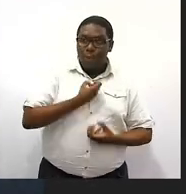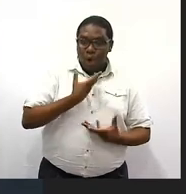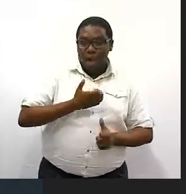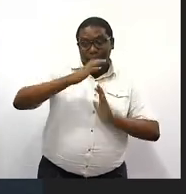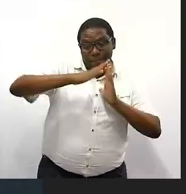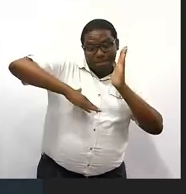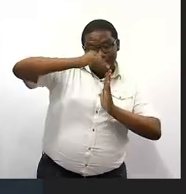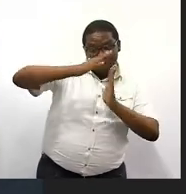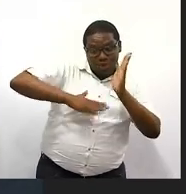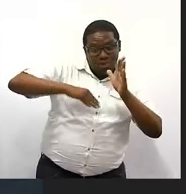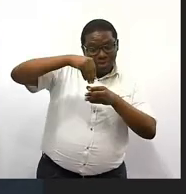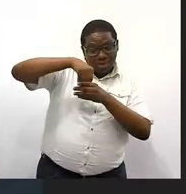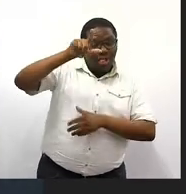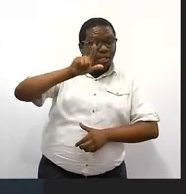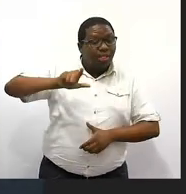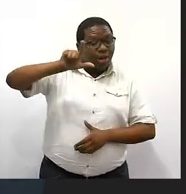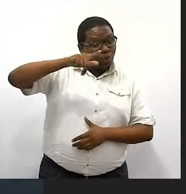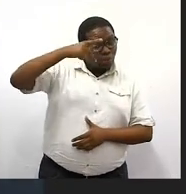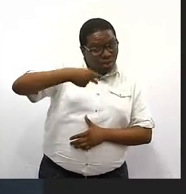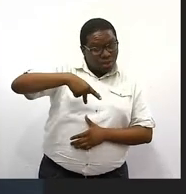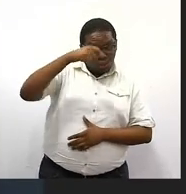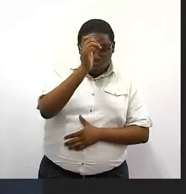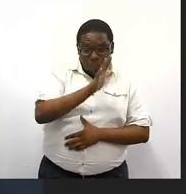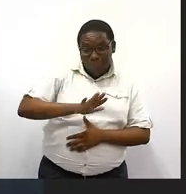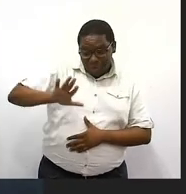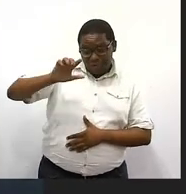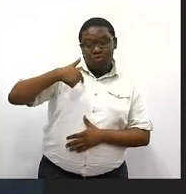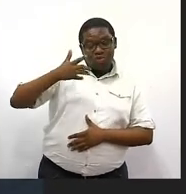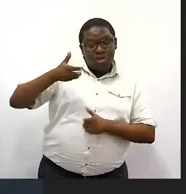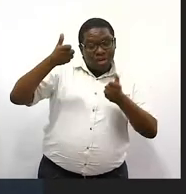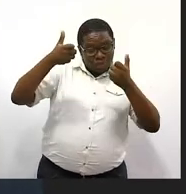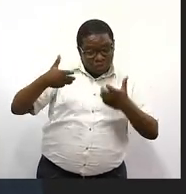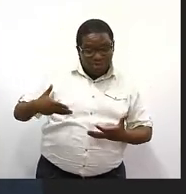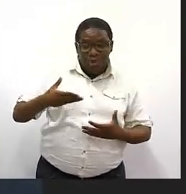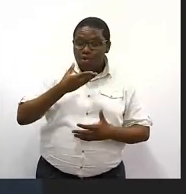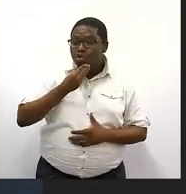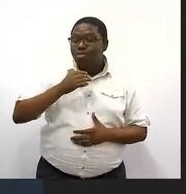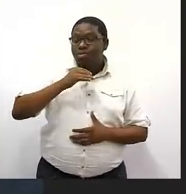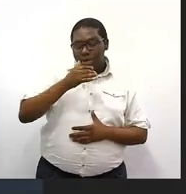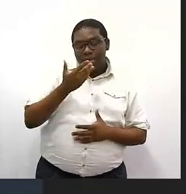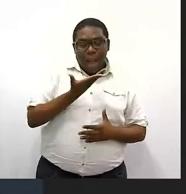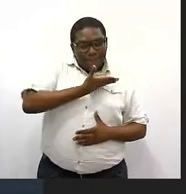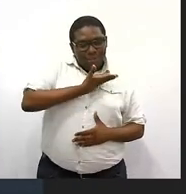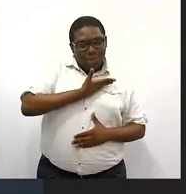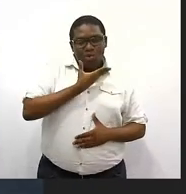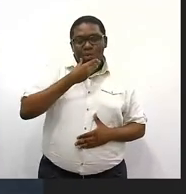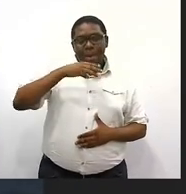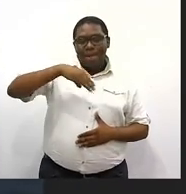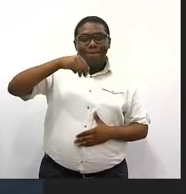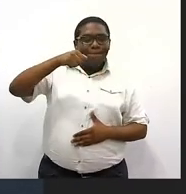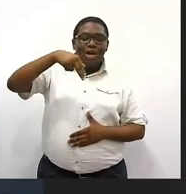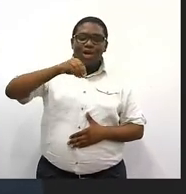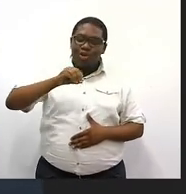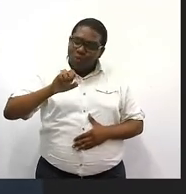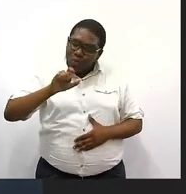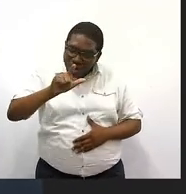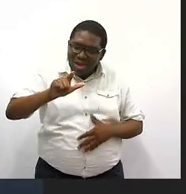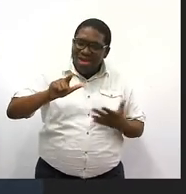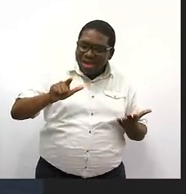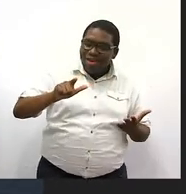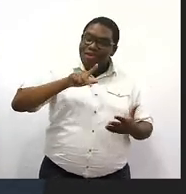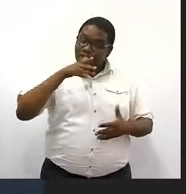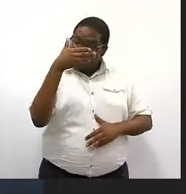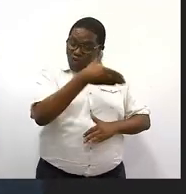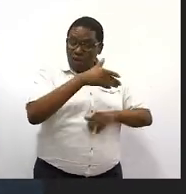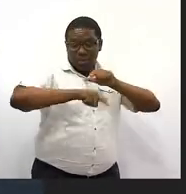literatura brasileira. Nascido em Recife, como eu já disse, conterrâneo de Manuel Bandeira, nós vamos ter um escritor que vai trabalhar com